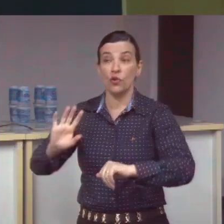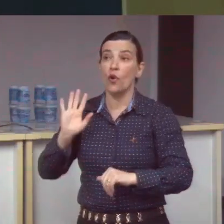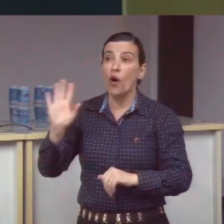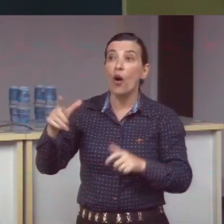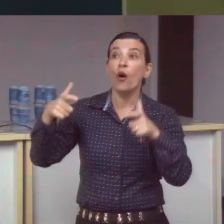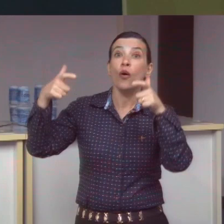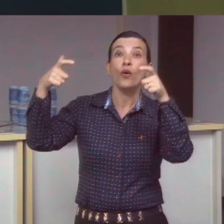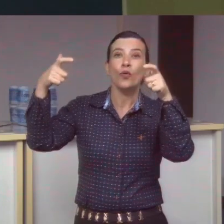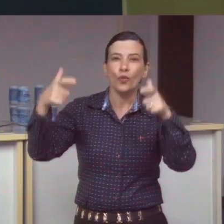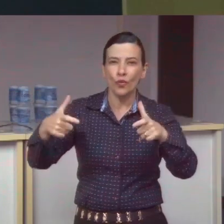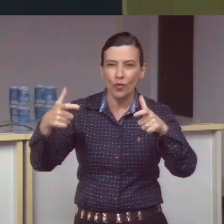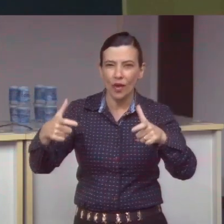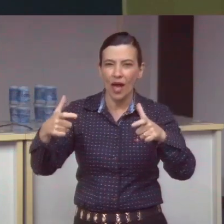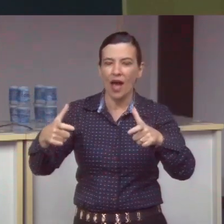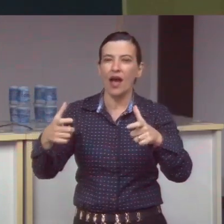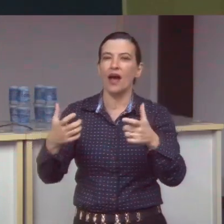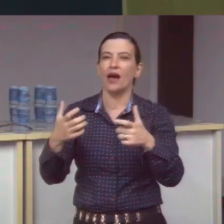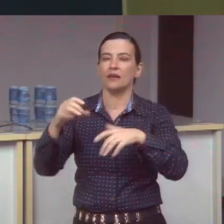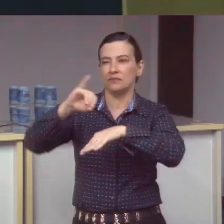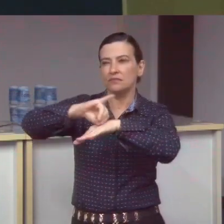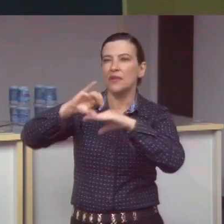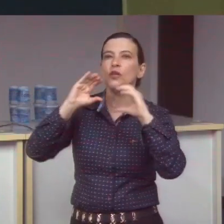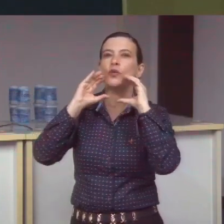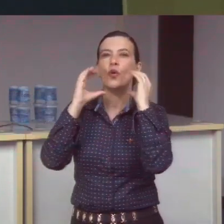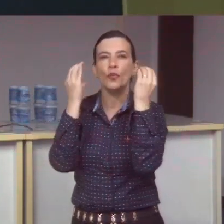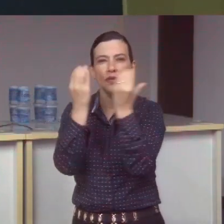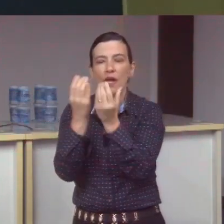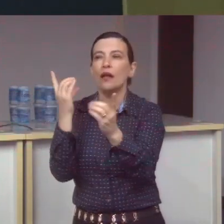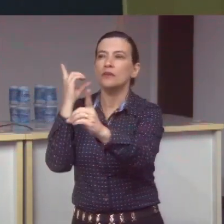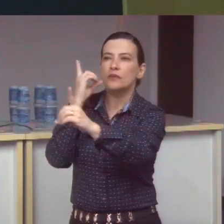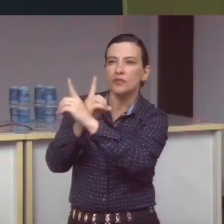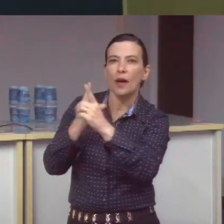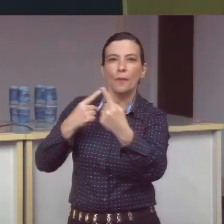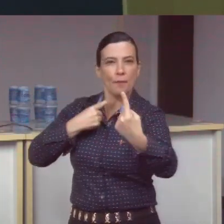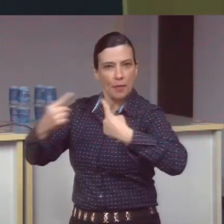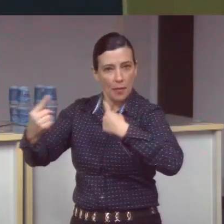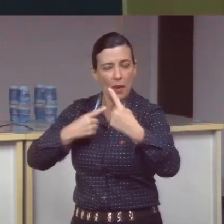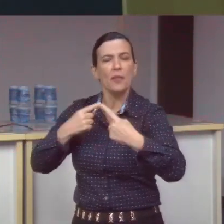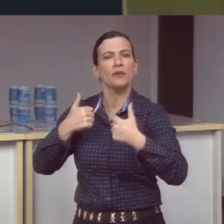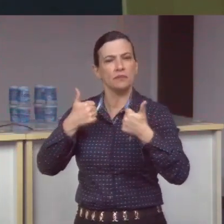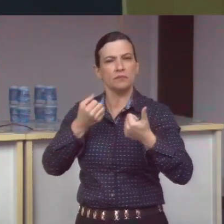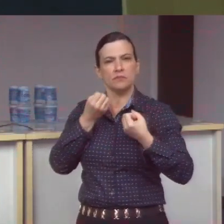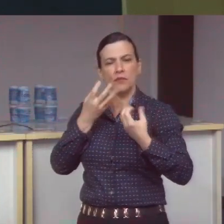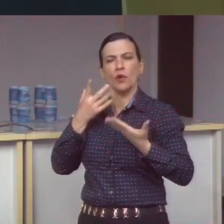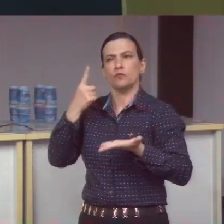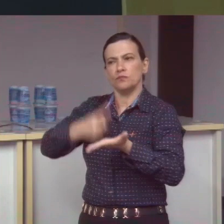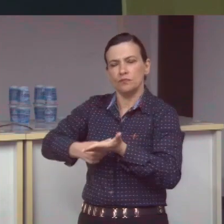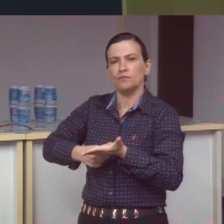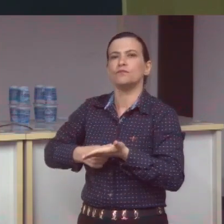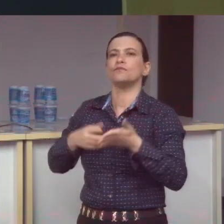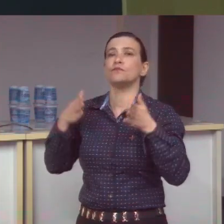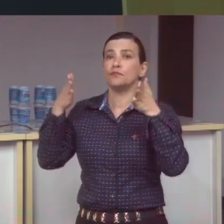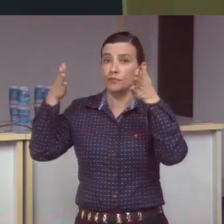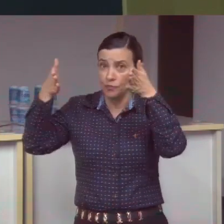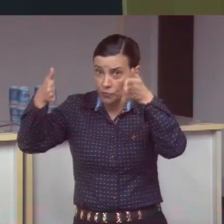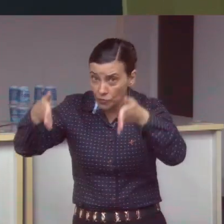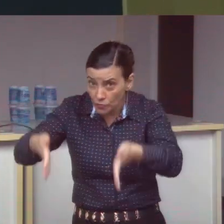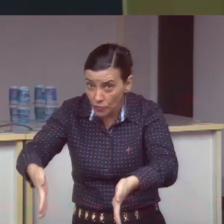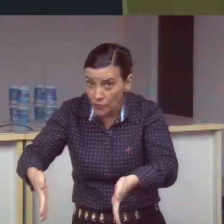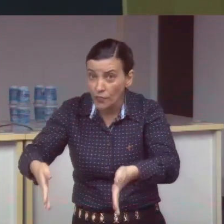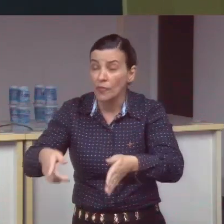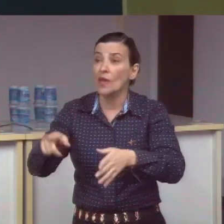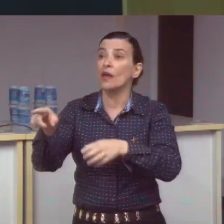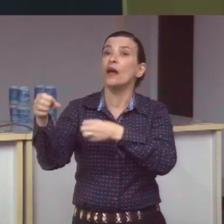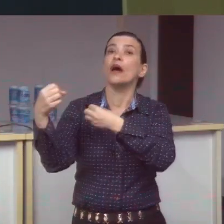centro comunitário. Tem um monte de coisa que eu quero conversar com vocês e tal. Tá bom. Chegamos lá, a orientação era assim,